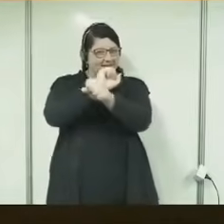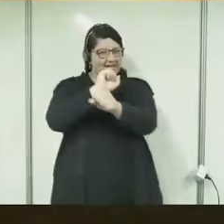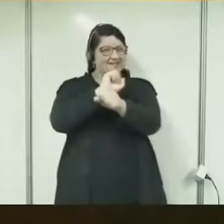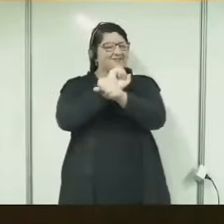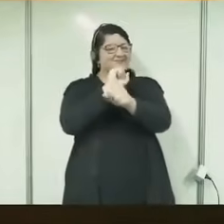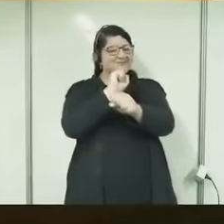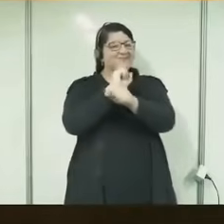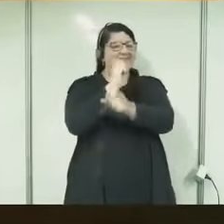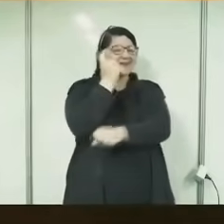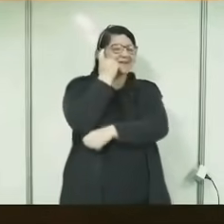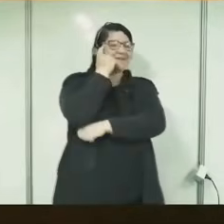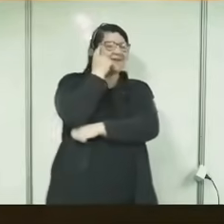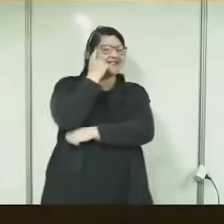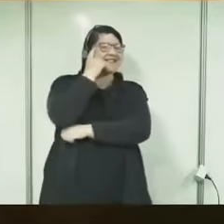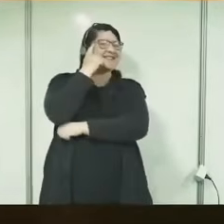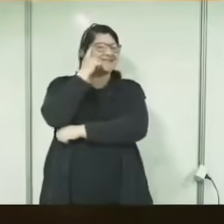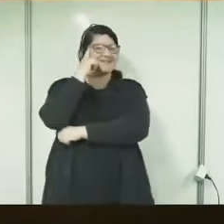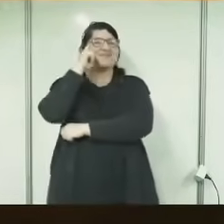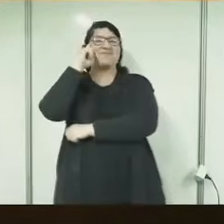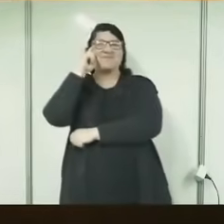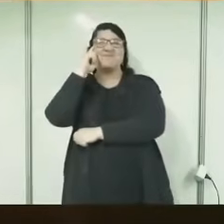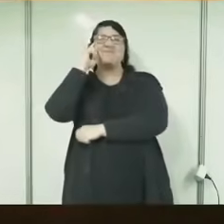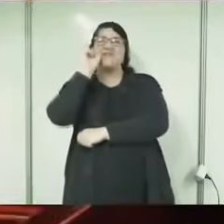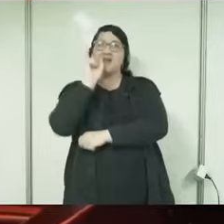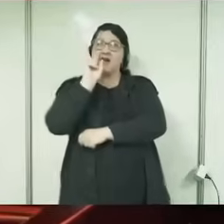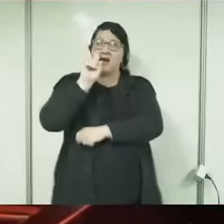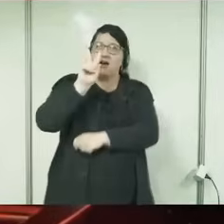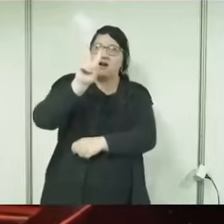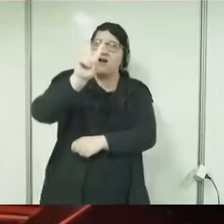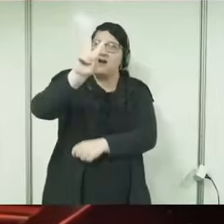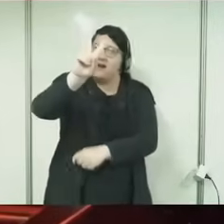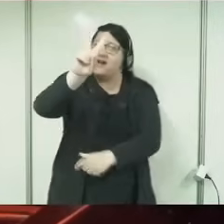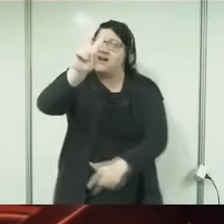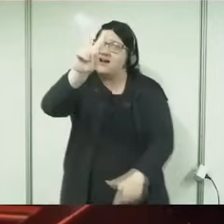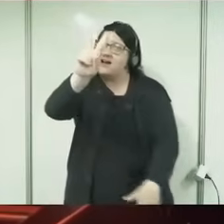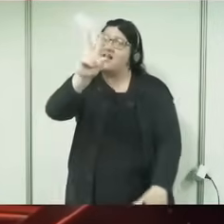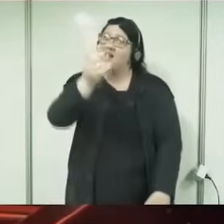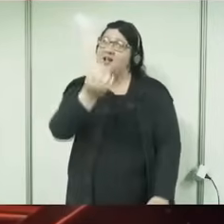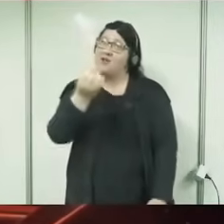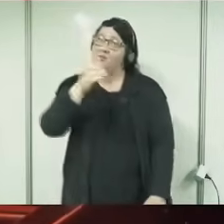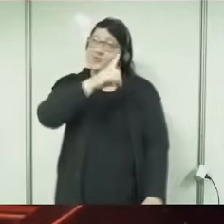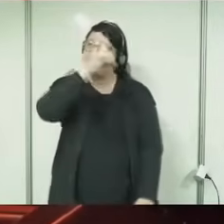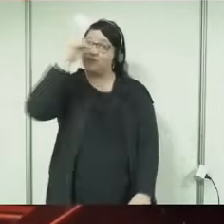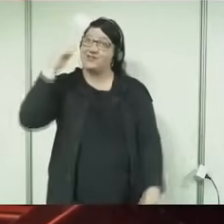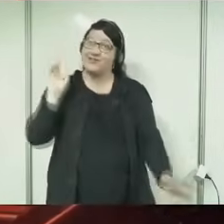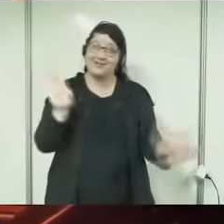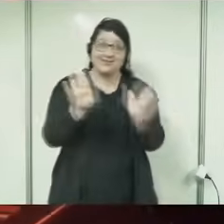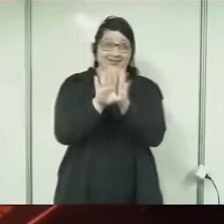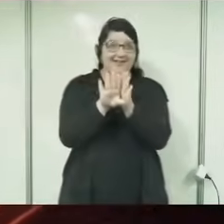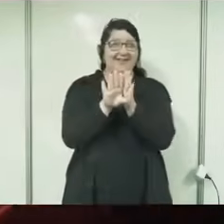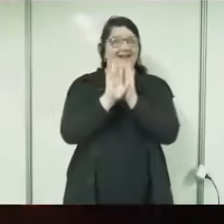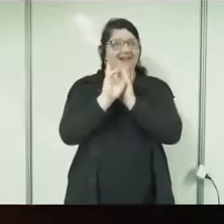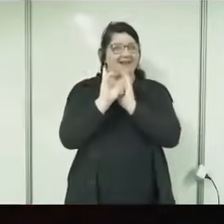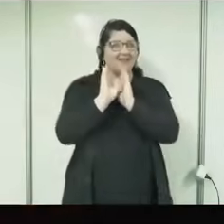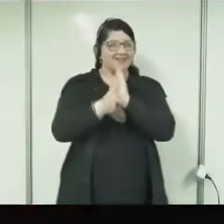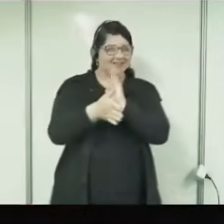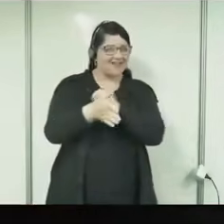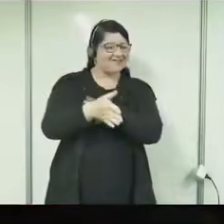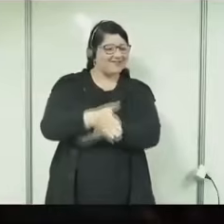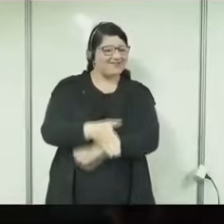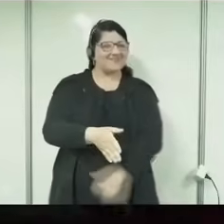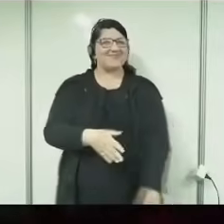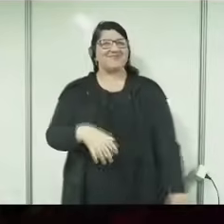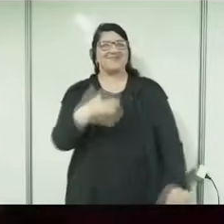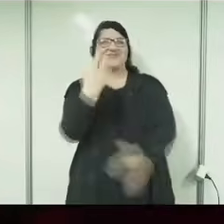Pare, pense, olhe que esse dia já vem. Ouve as palmas.